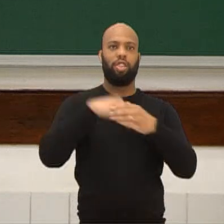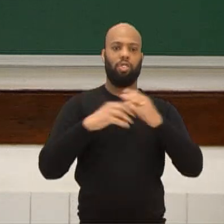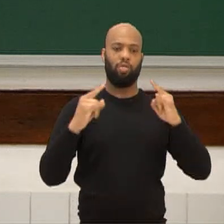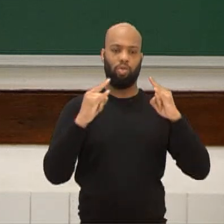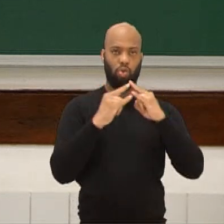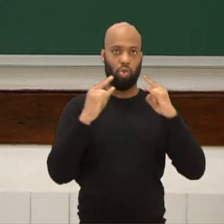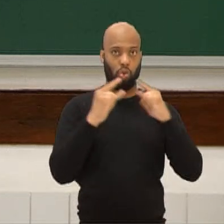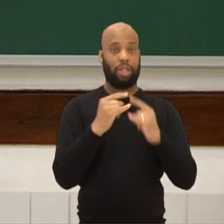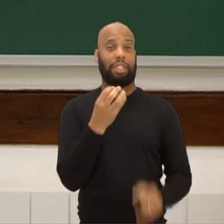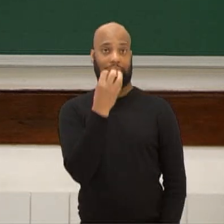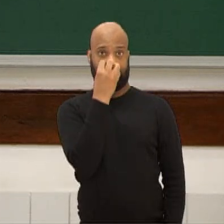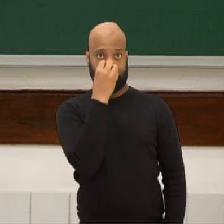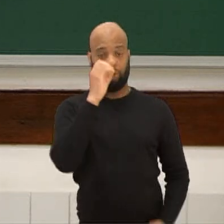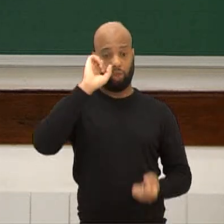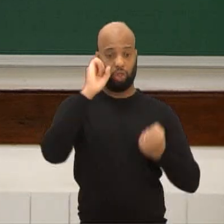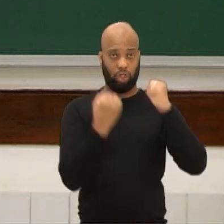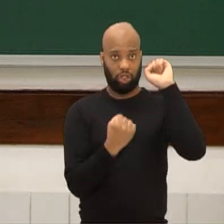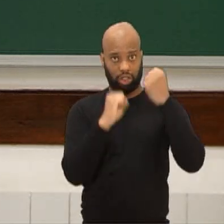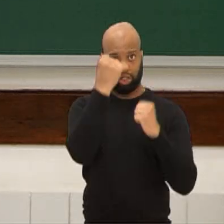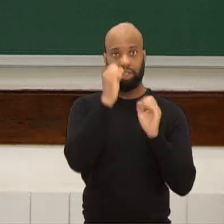o bacana é que você